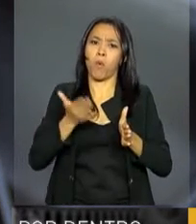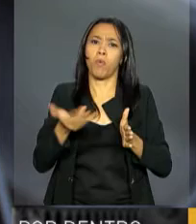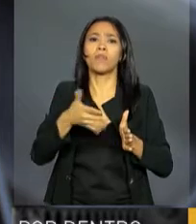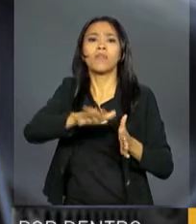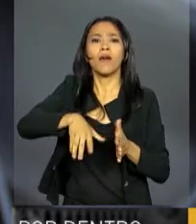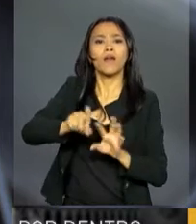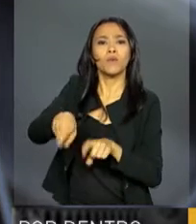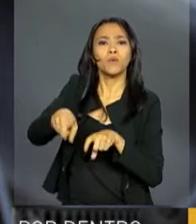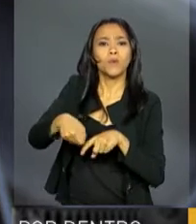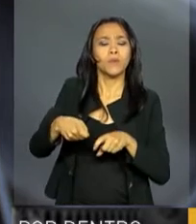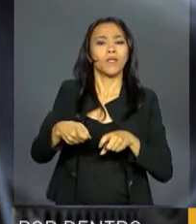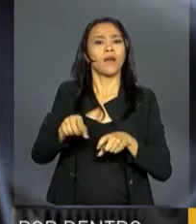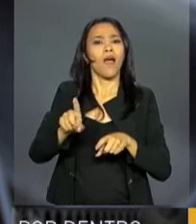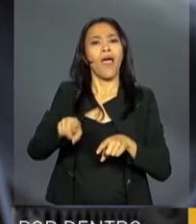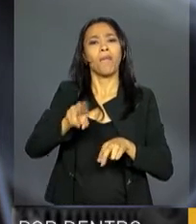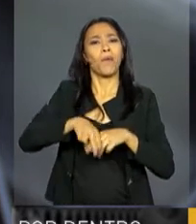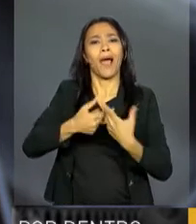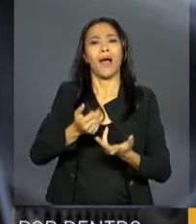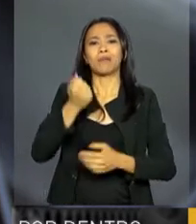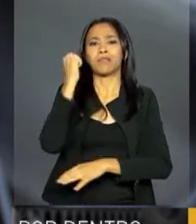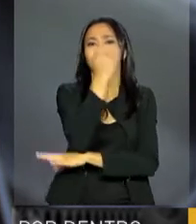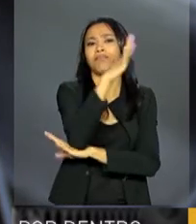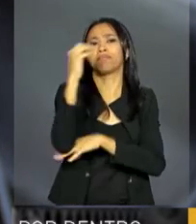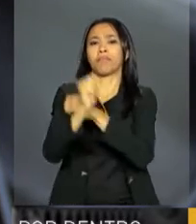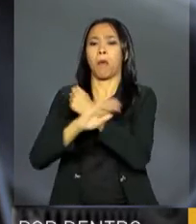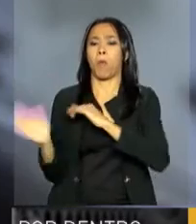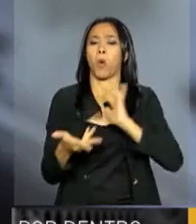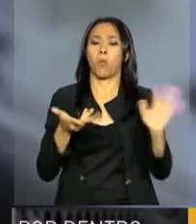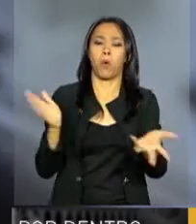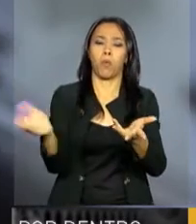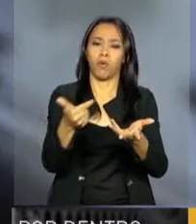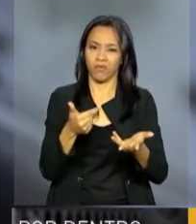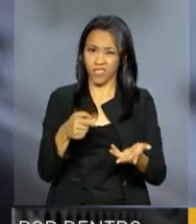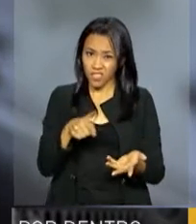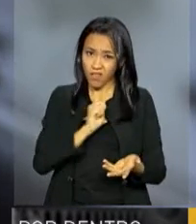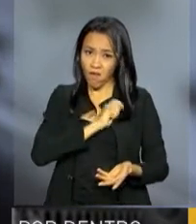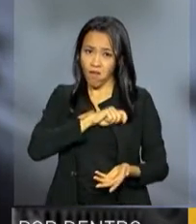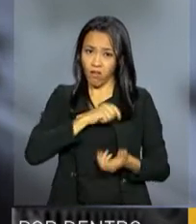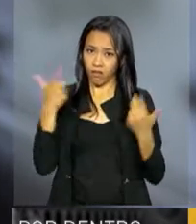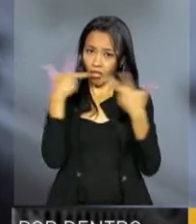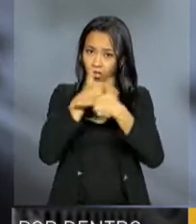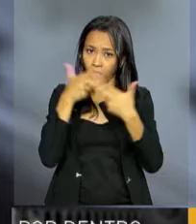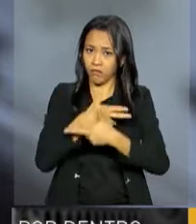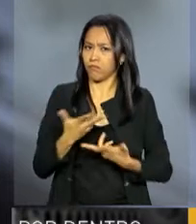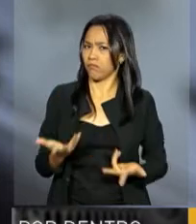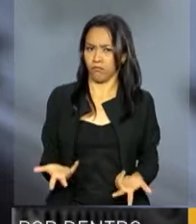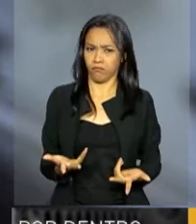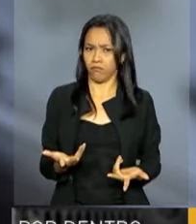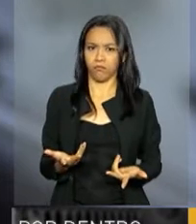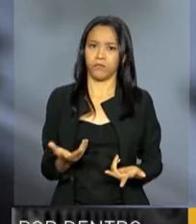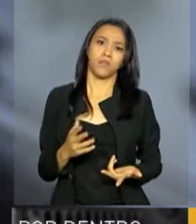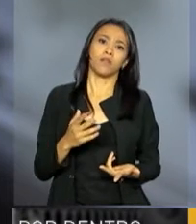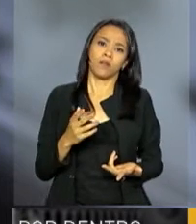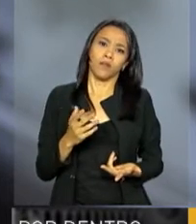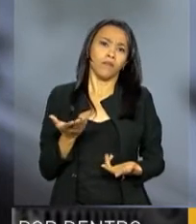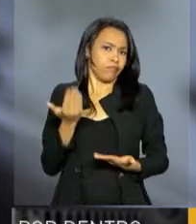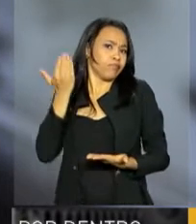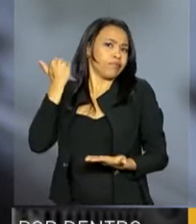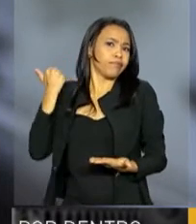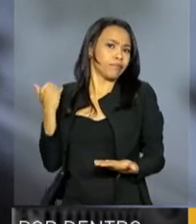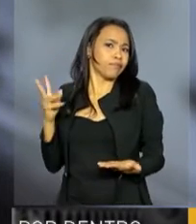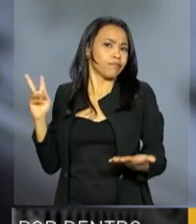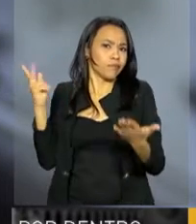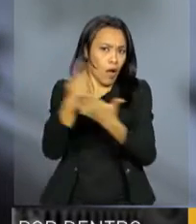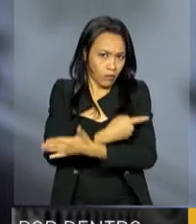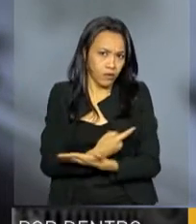se deve à devastação da nossa cobertura vegetal isso é uma falácia não há a menor dúvida que use devastação